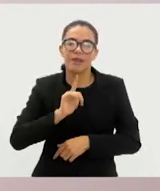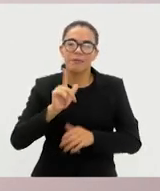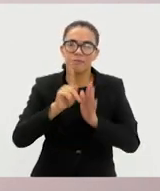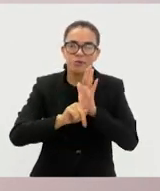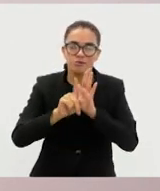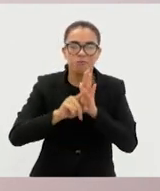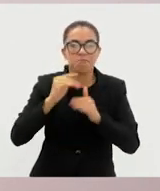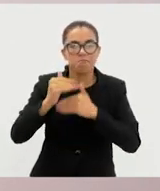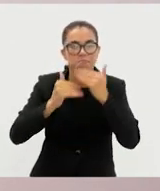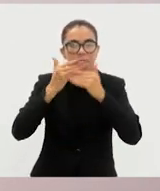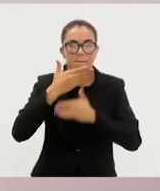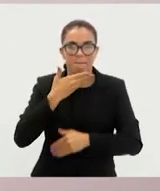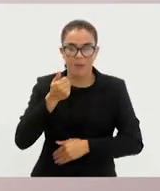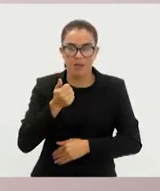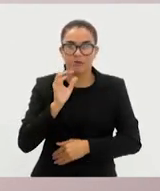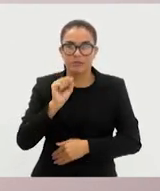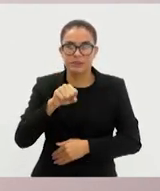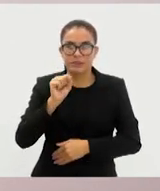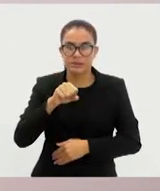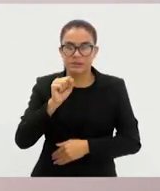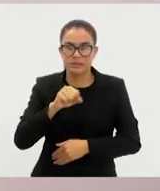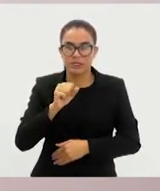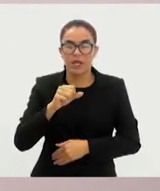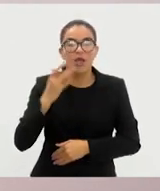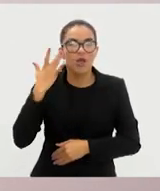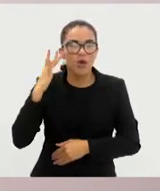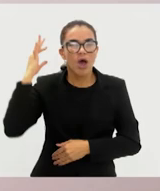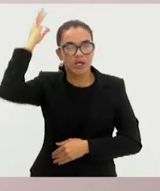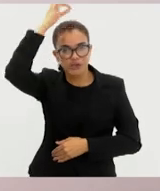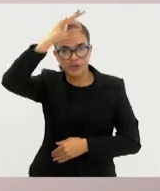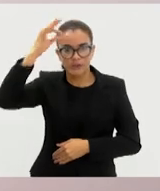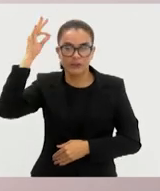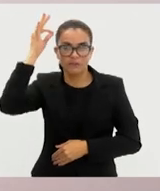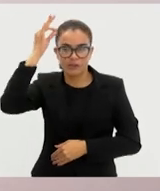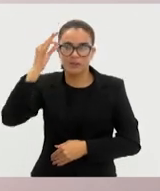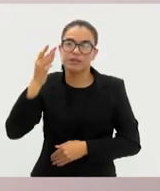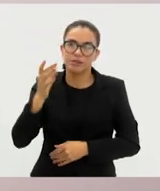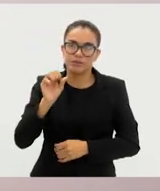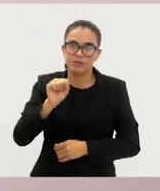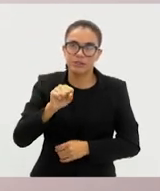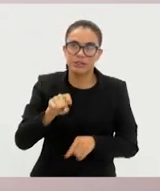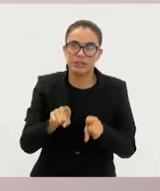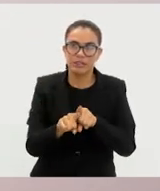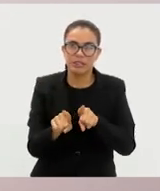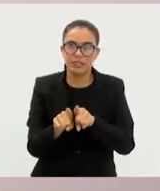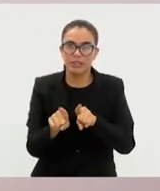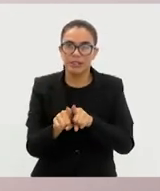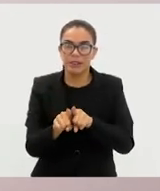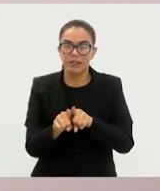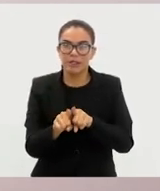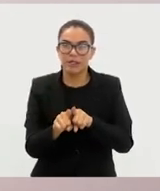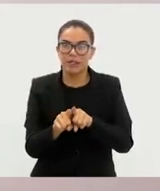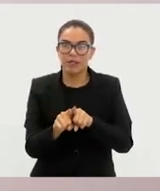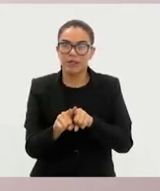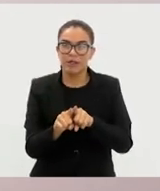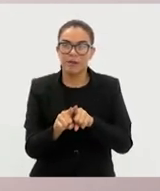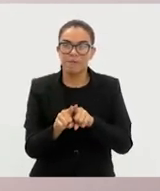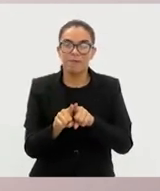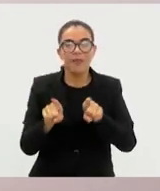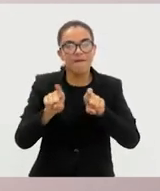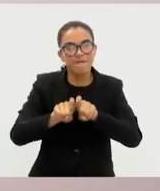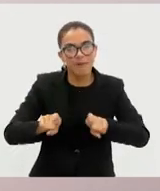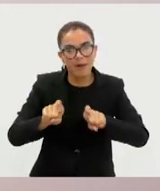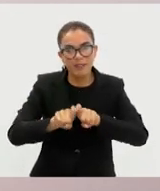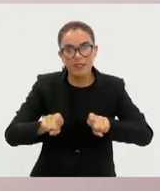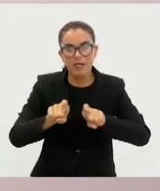inclusive algo espelhado muito praticado no Espírito Santo, que eles investem pesadamente na informatização,